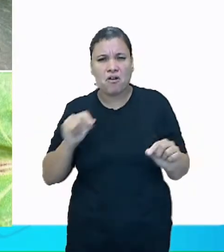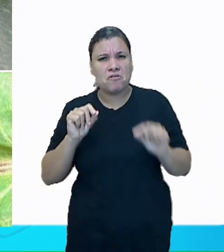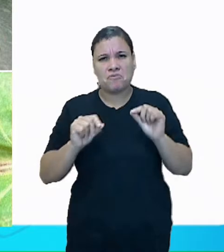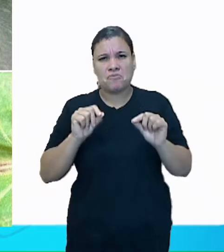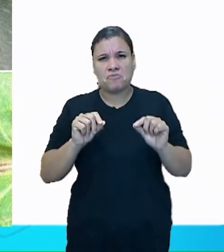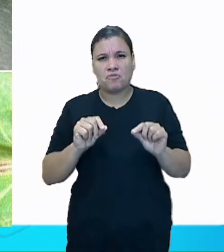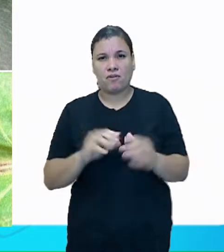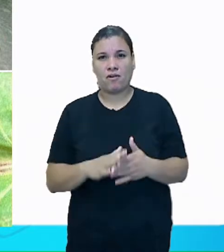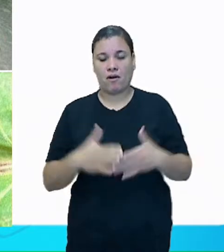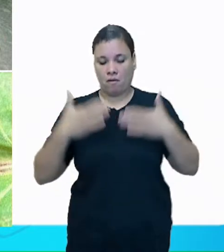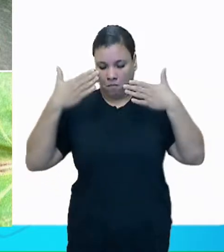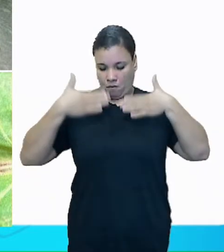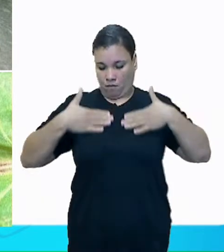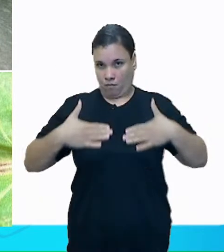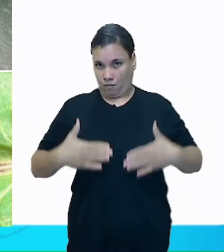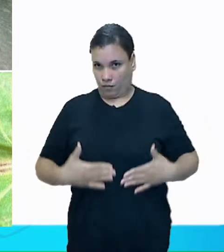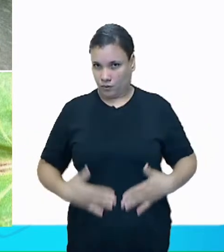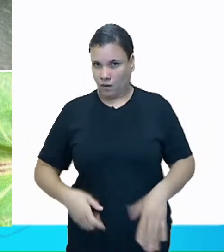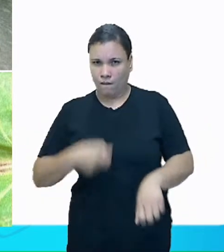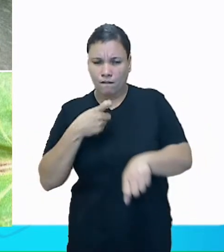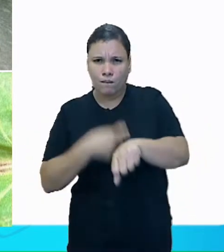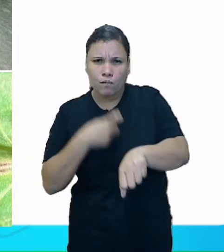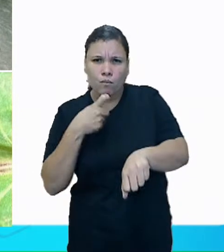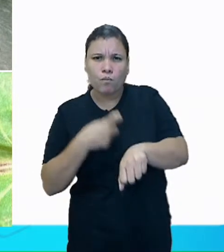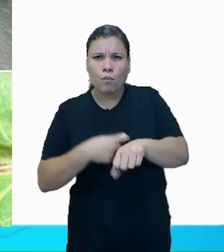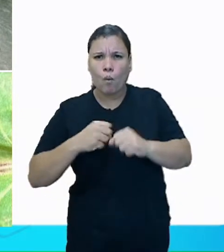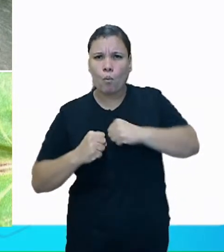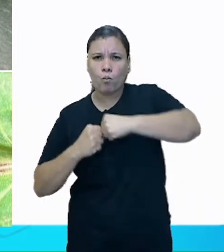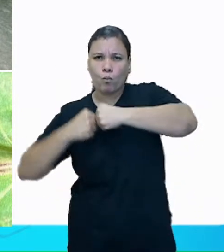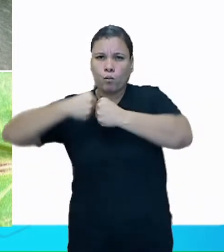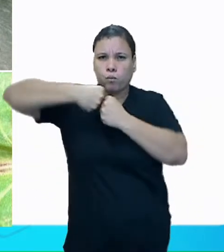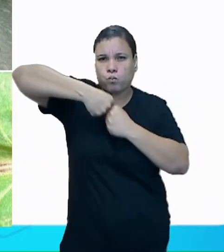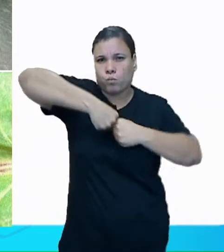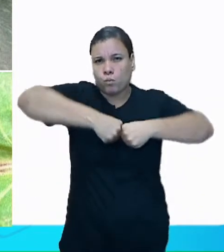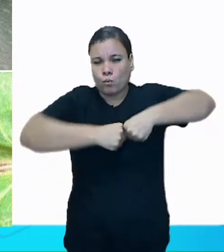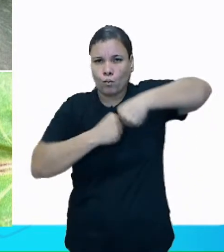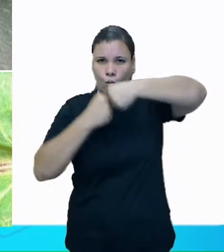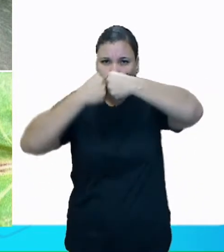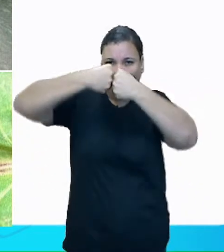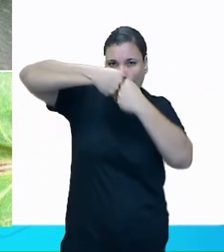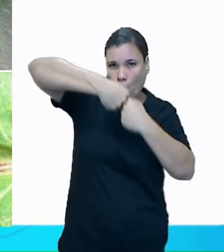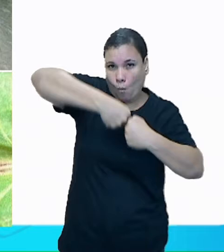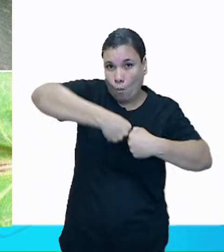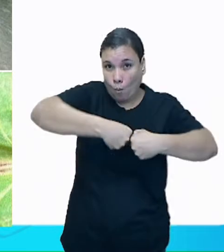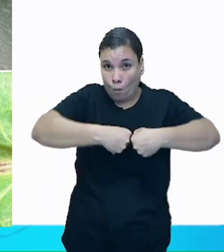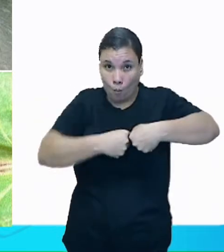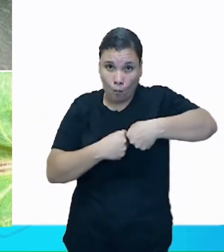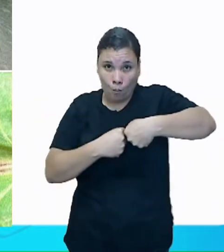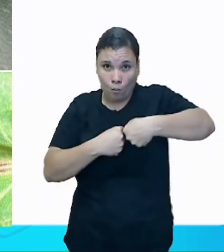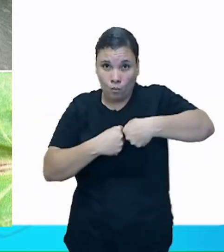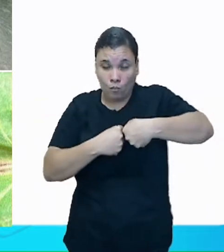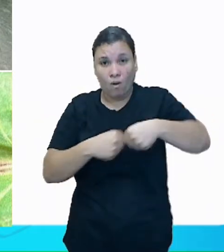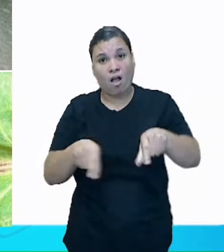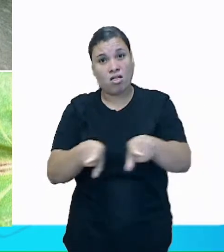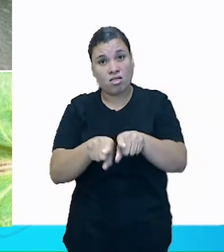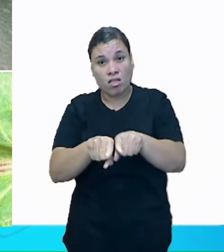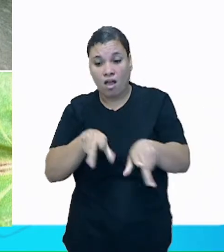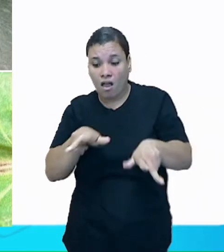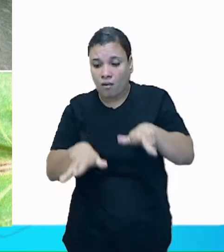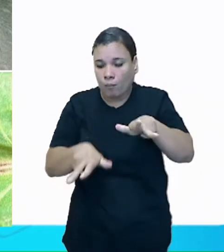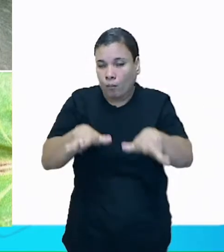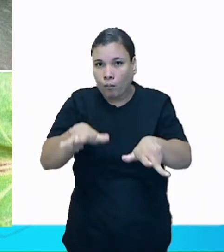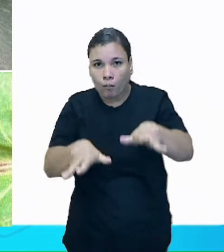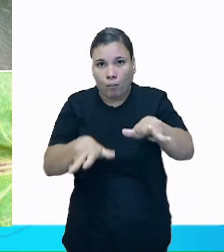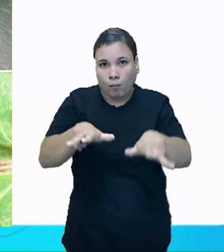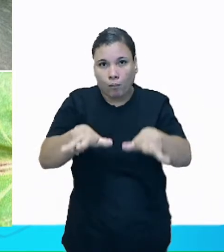patas articuladas, o que facilita a movimentação. Este grupo também possui um esqueleto externo,